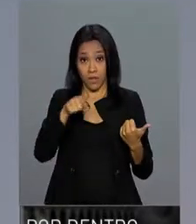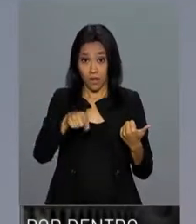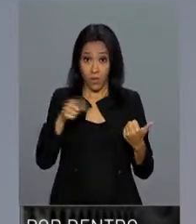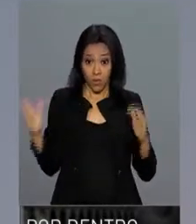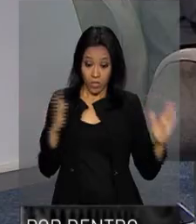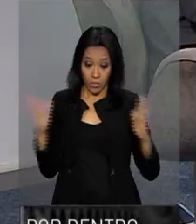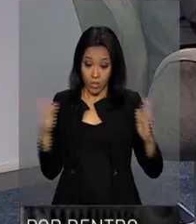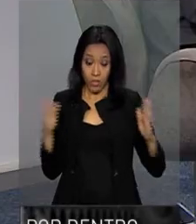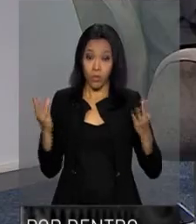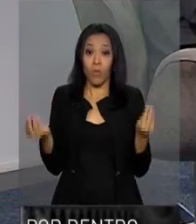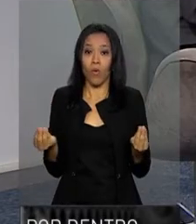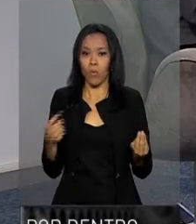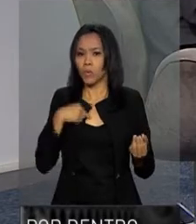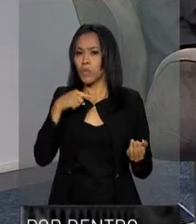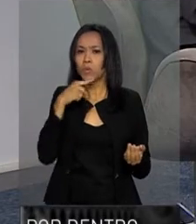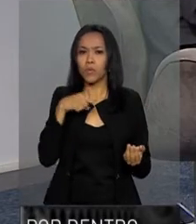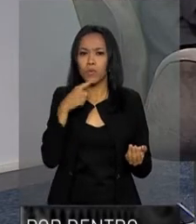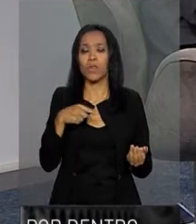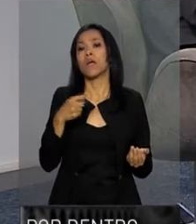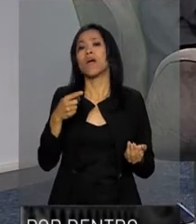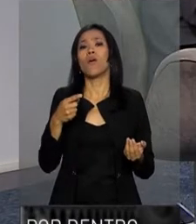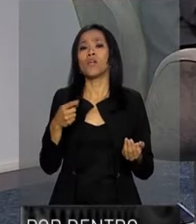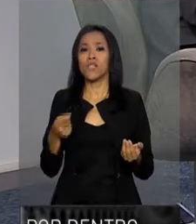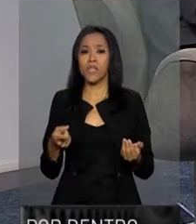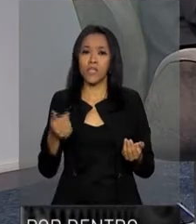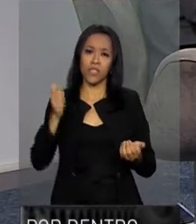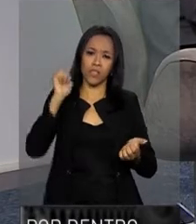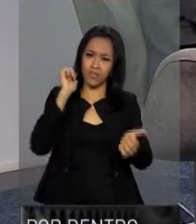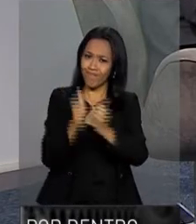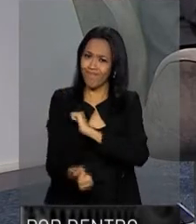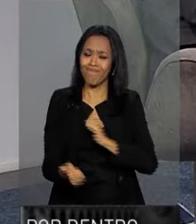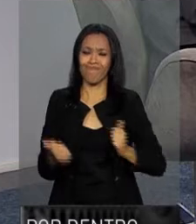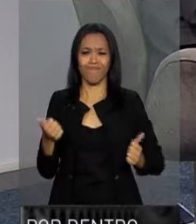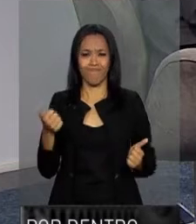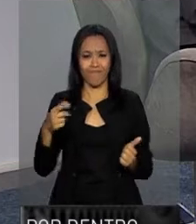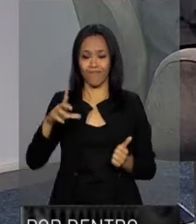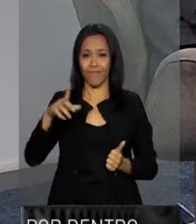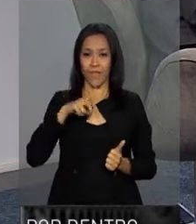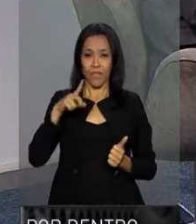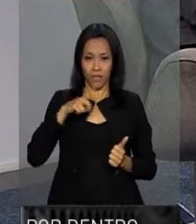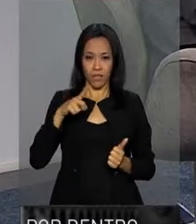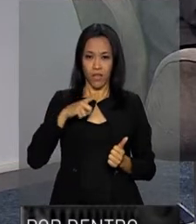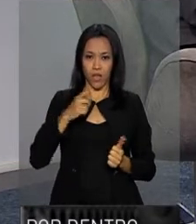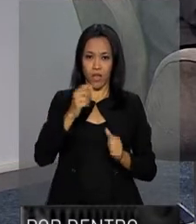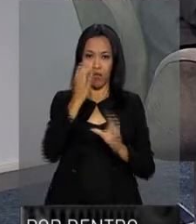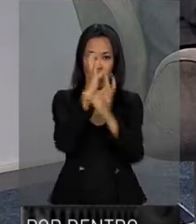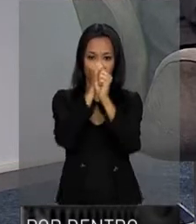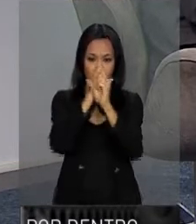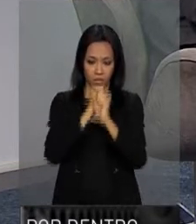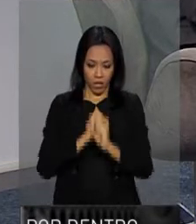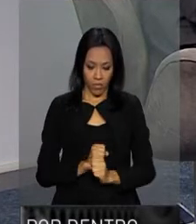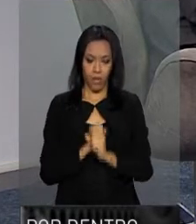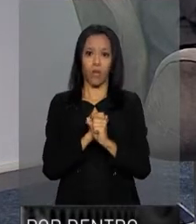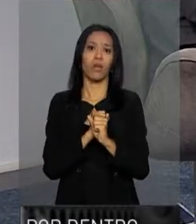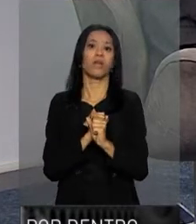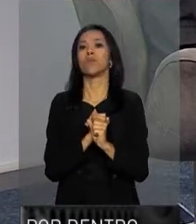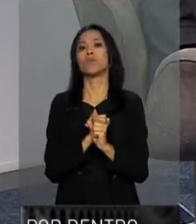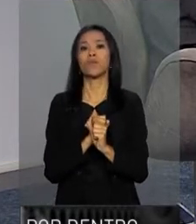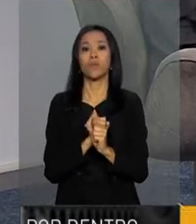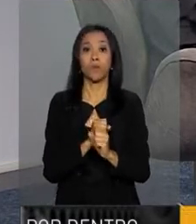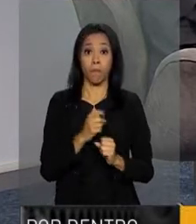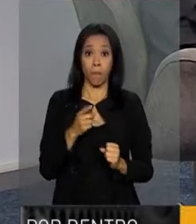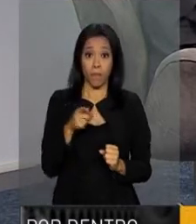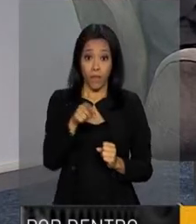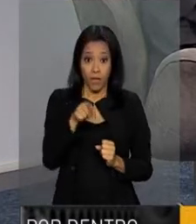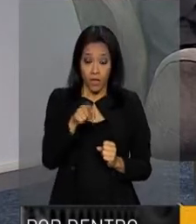prazo não tenho dúvida bolsa atleta foi um grande desafio ainda é um grande desafio orçamentário do ministério é sem dúvida